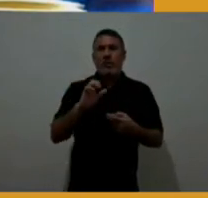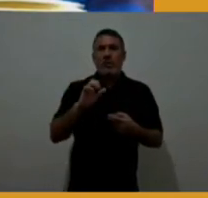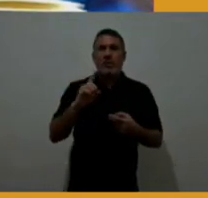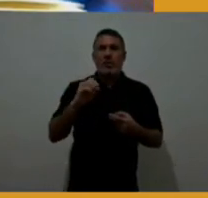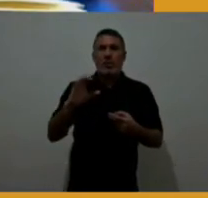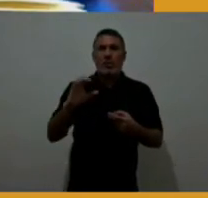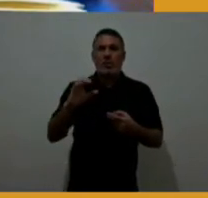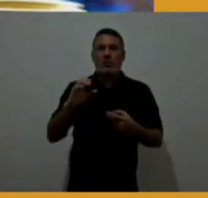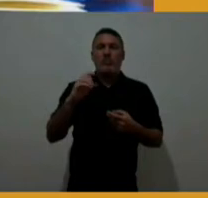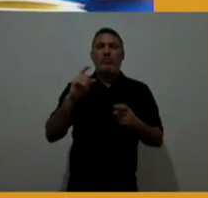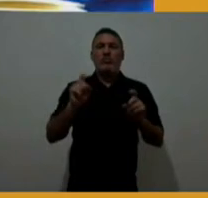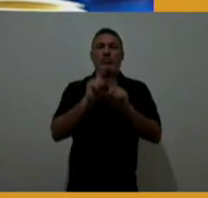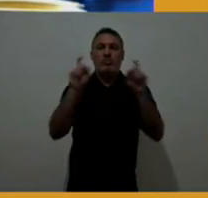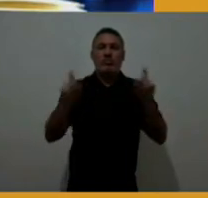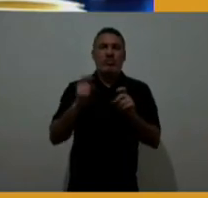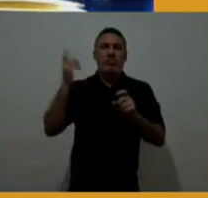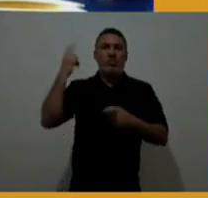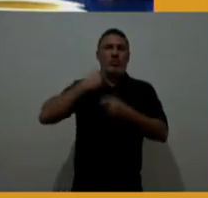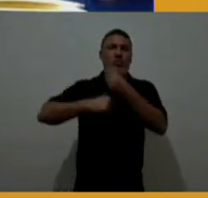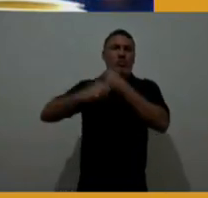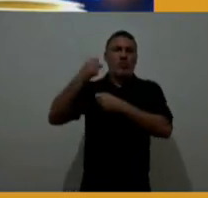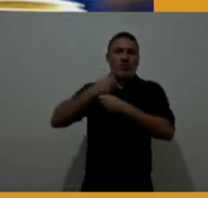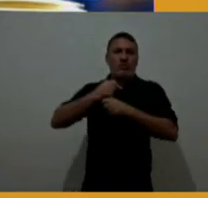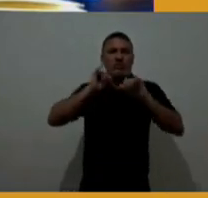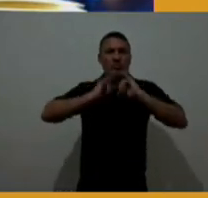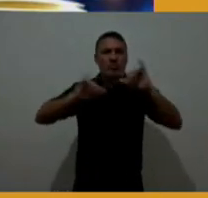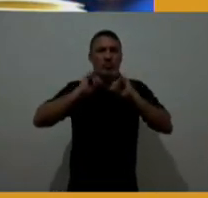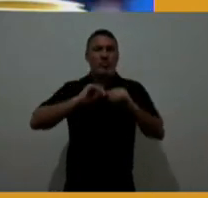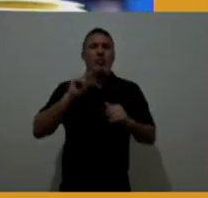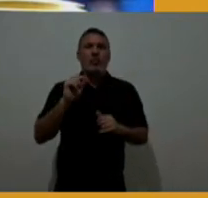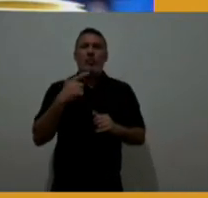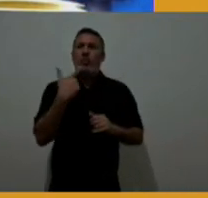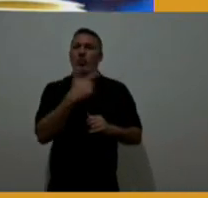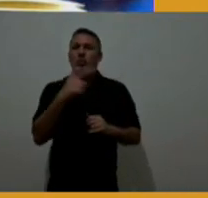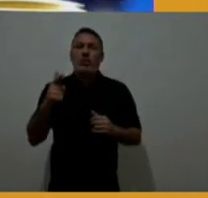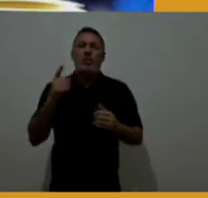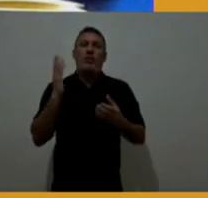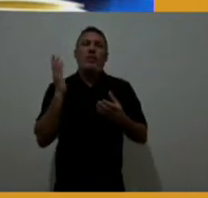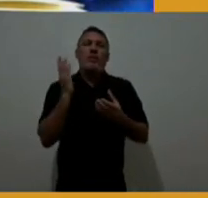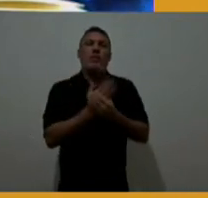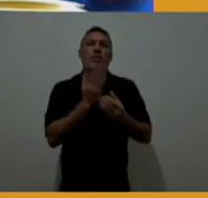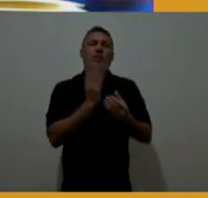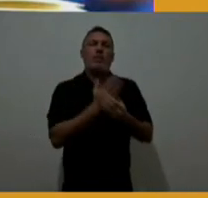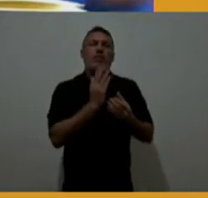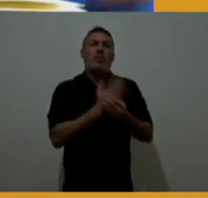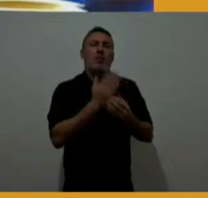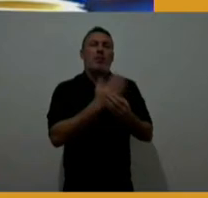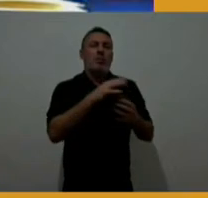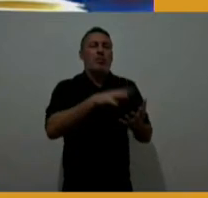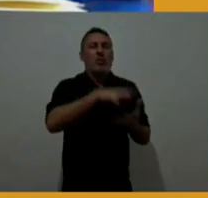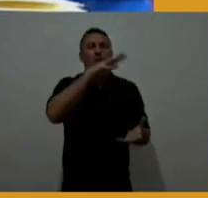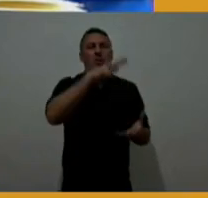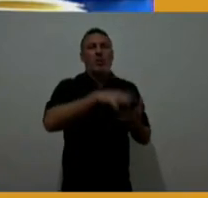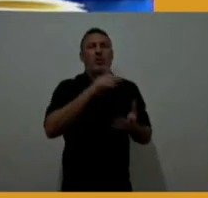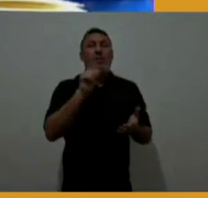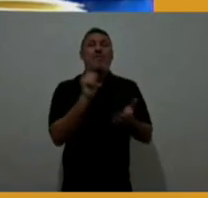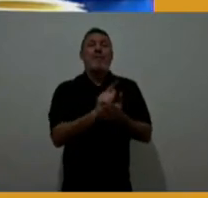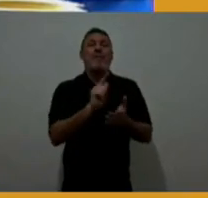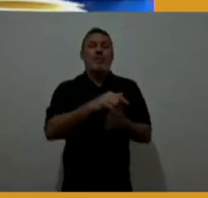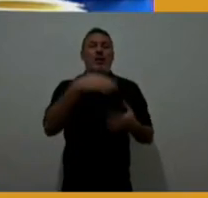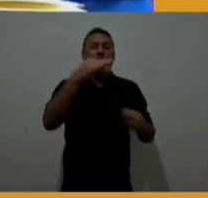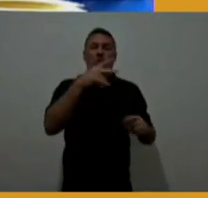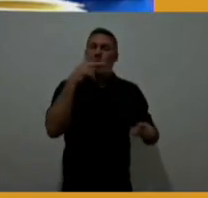Desde o final do ano passado, nós não temos nenhum processo mais tramitando fisicamente no governo do Estado. Estamos